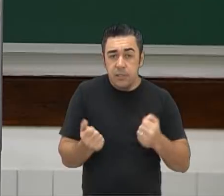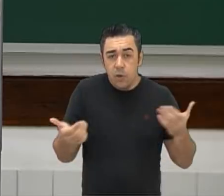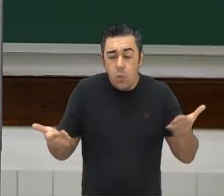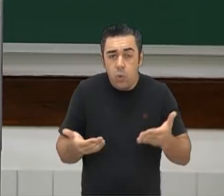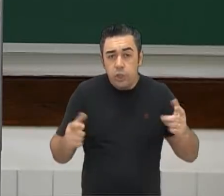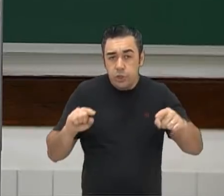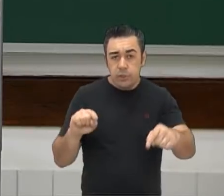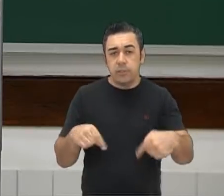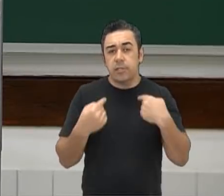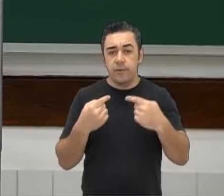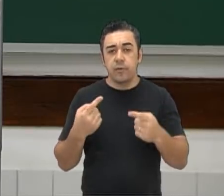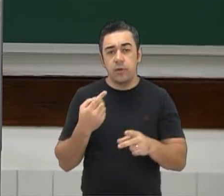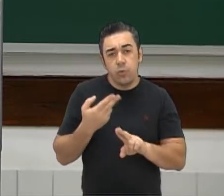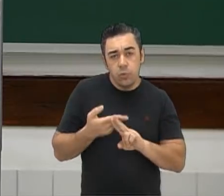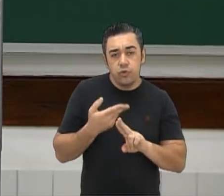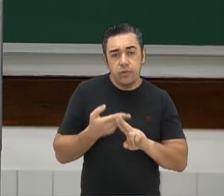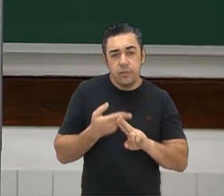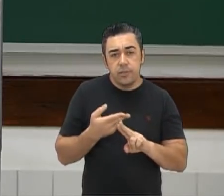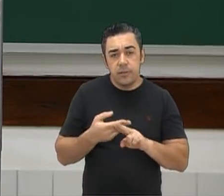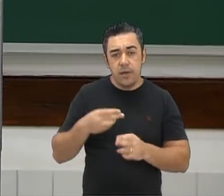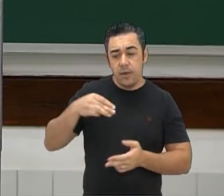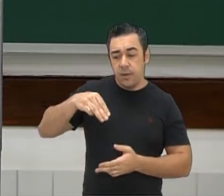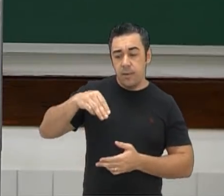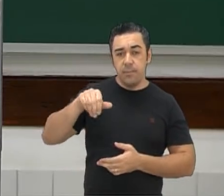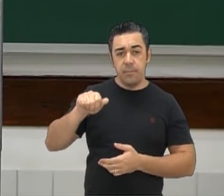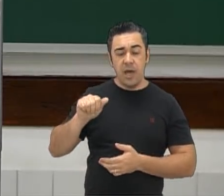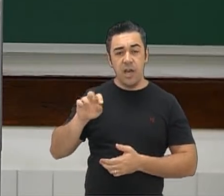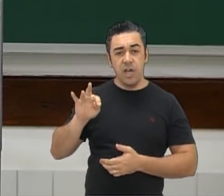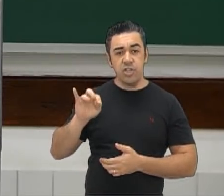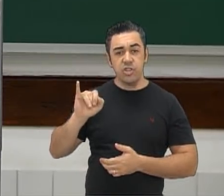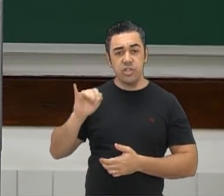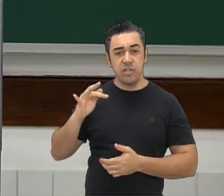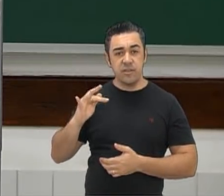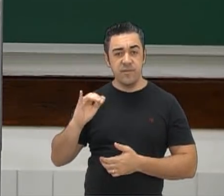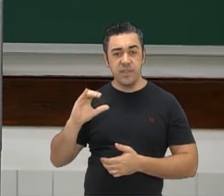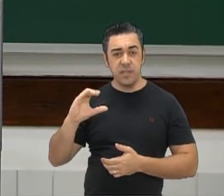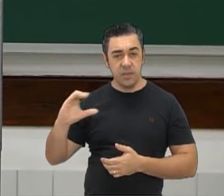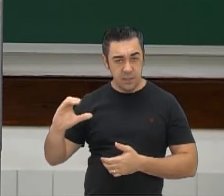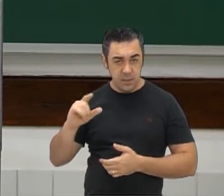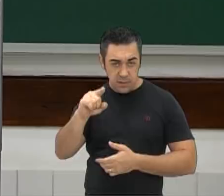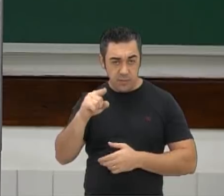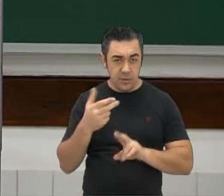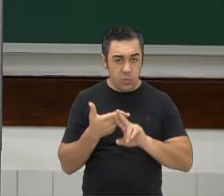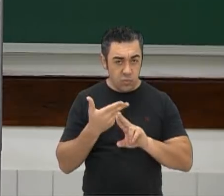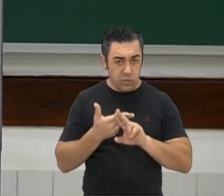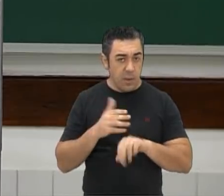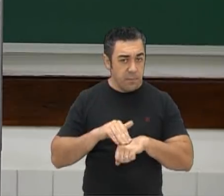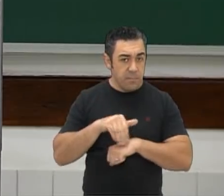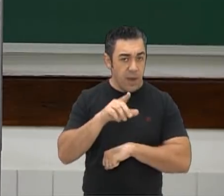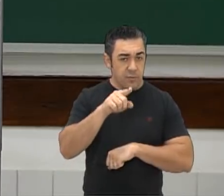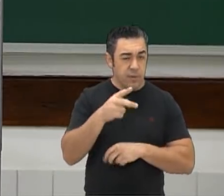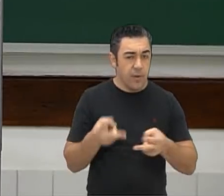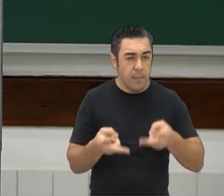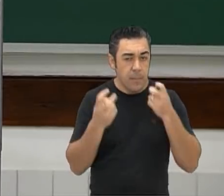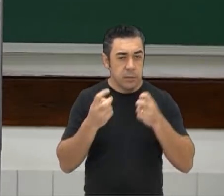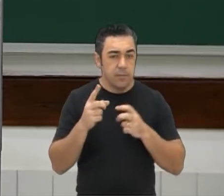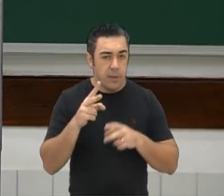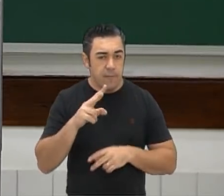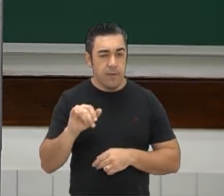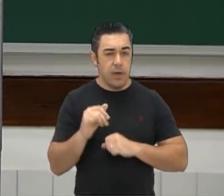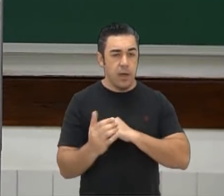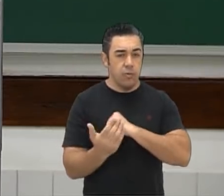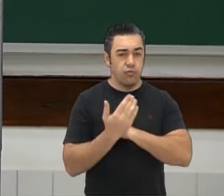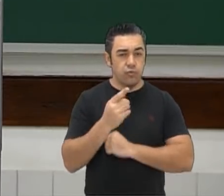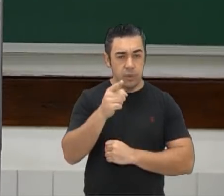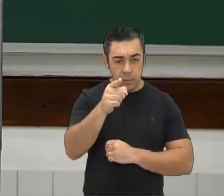aí de usar o Matific. Então, tentem utilizar essa ferramenta com mais frequência, vocês vão perceber que ela vai auxiliar mais